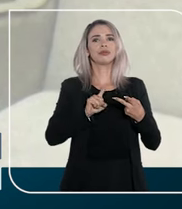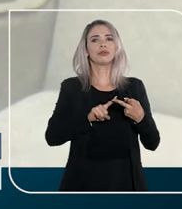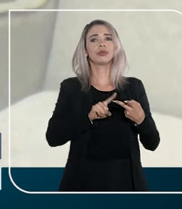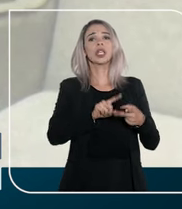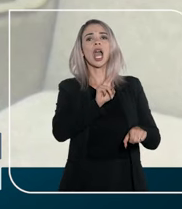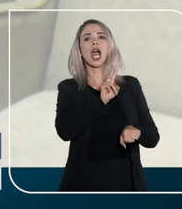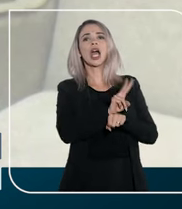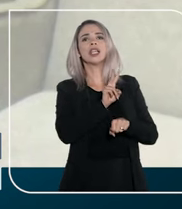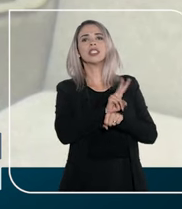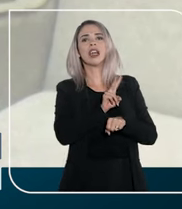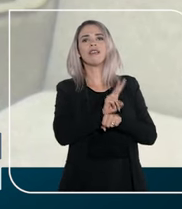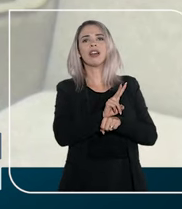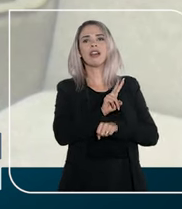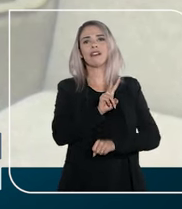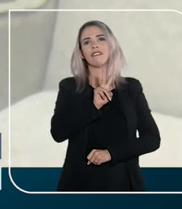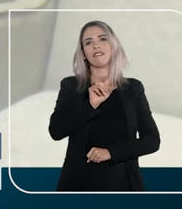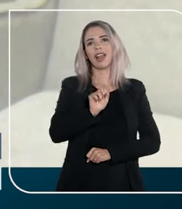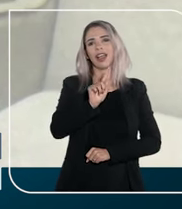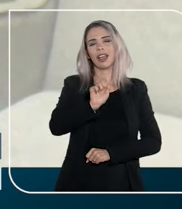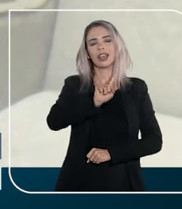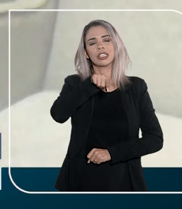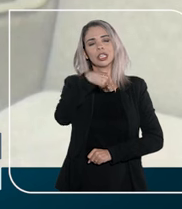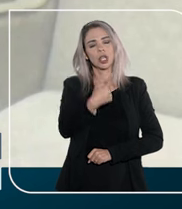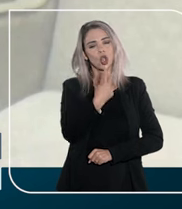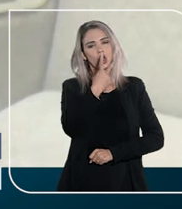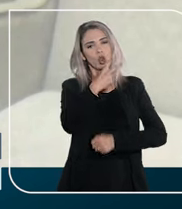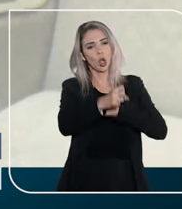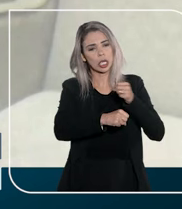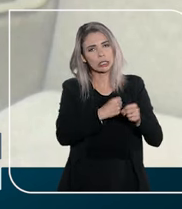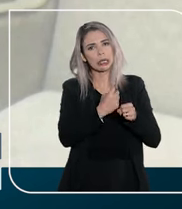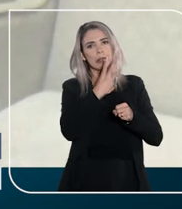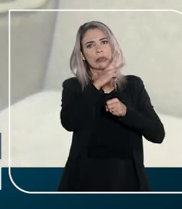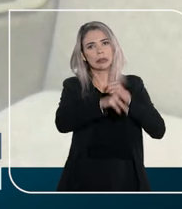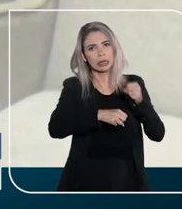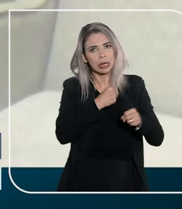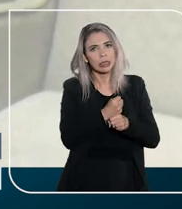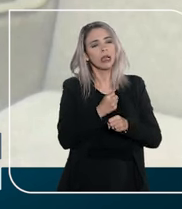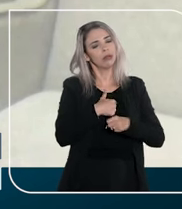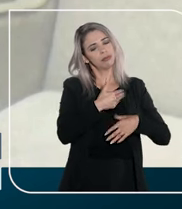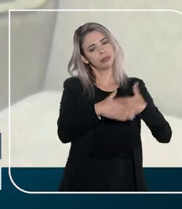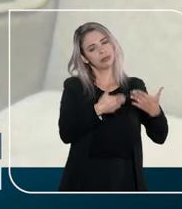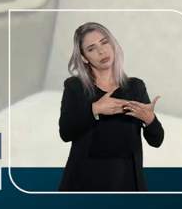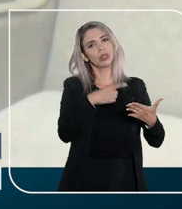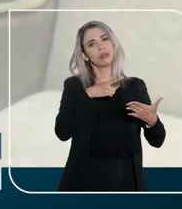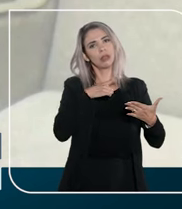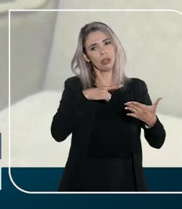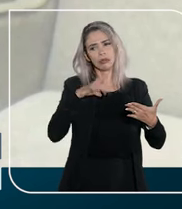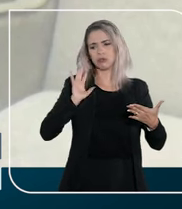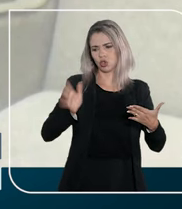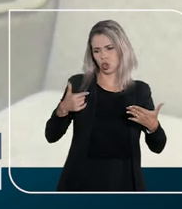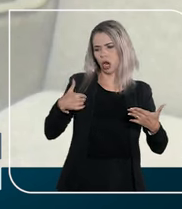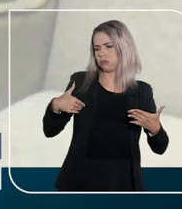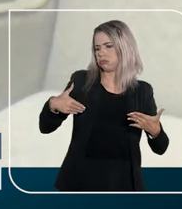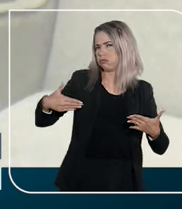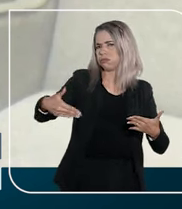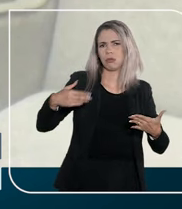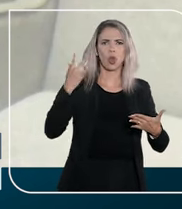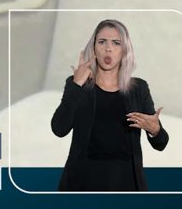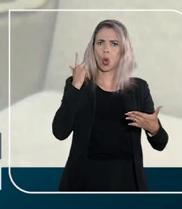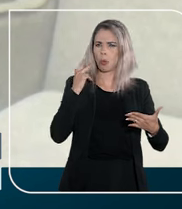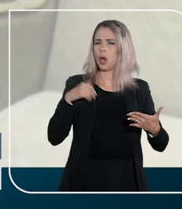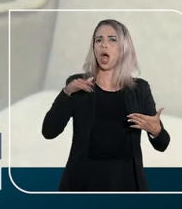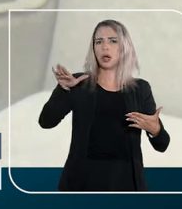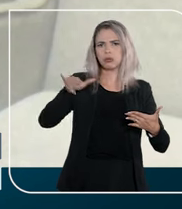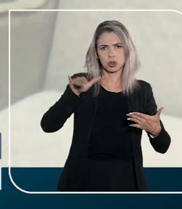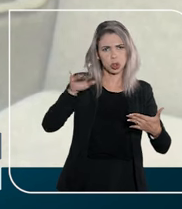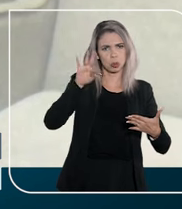vaga. E aí, depois de 2, 3 anos, o concurso segue, né? As nomeações são realizadas e o processo judicial